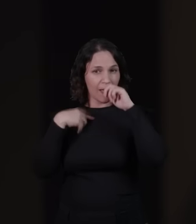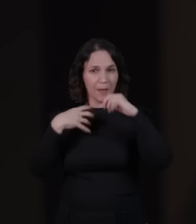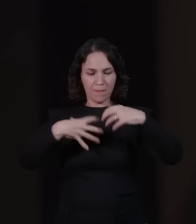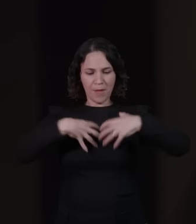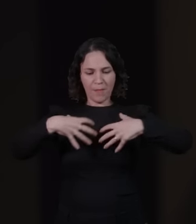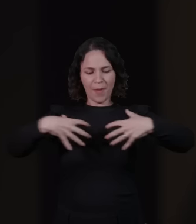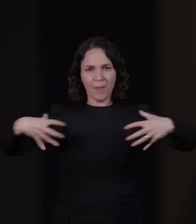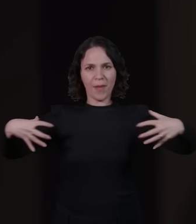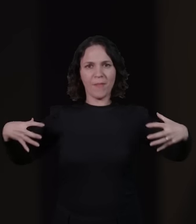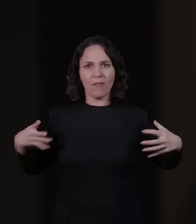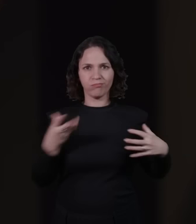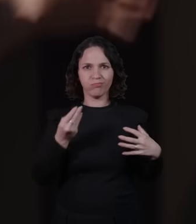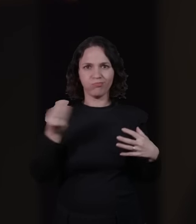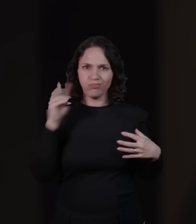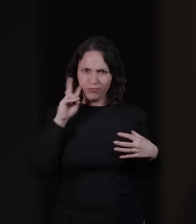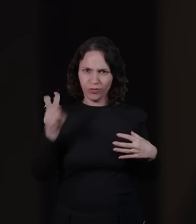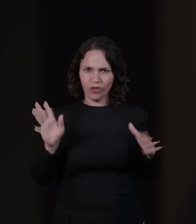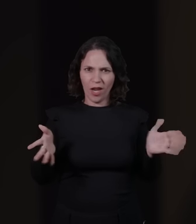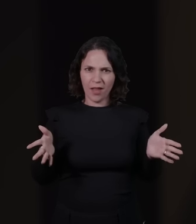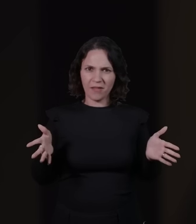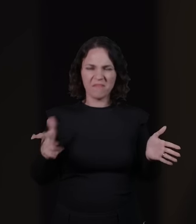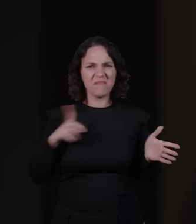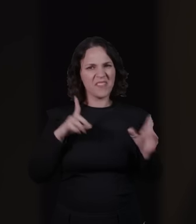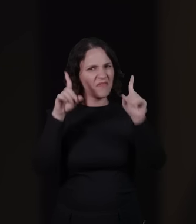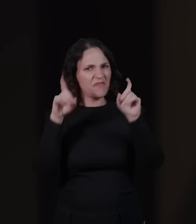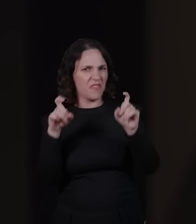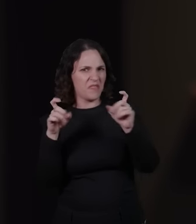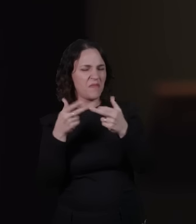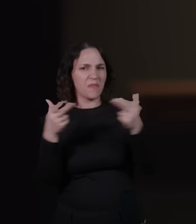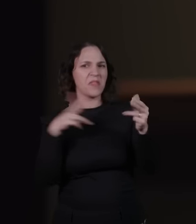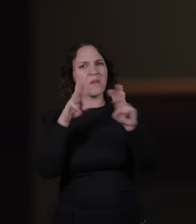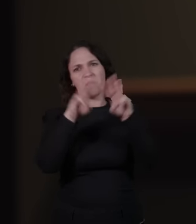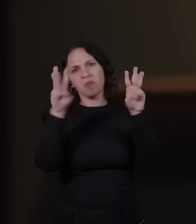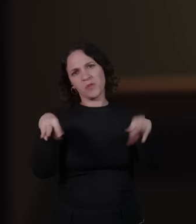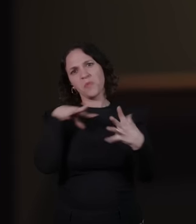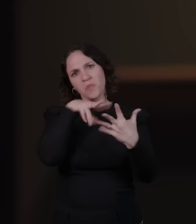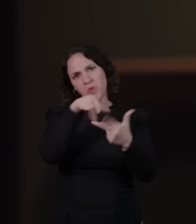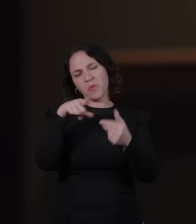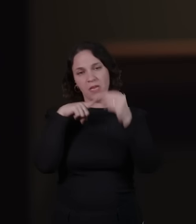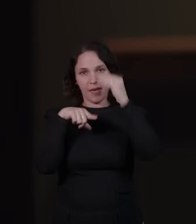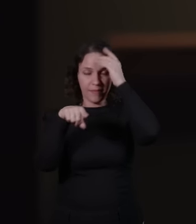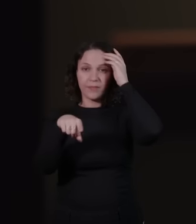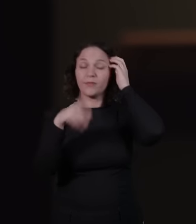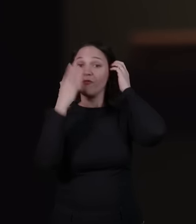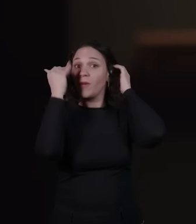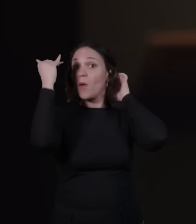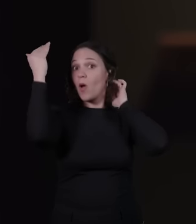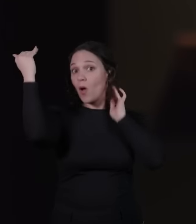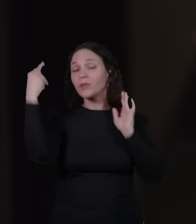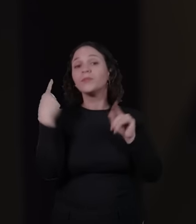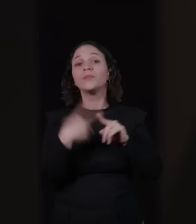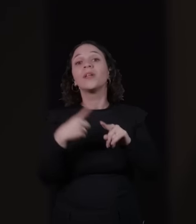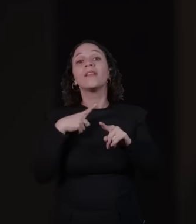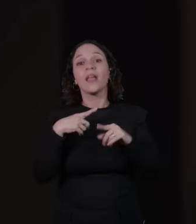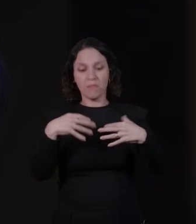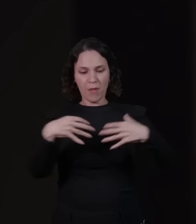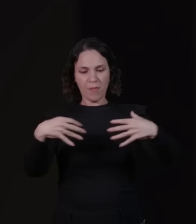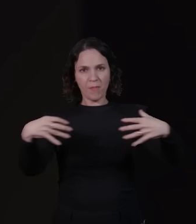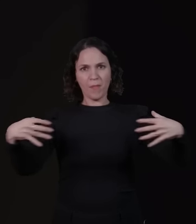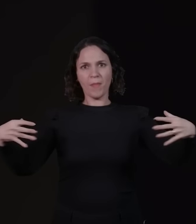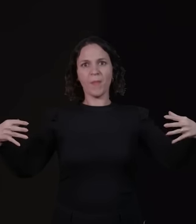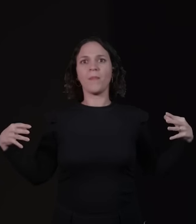isso? Já deve ter visto em alguma fotografia, em algum museu pelo mundo. Era muito famosa porque ela era a